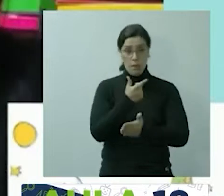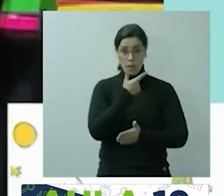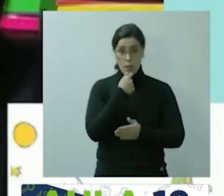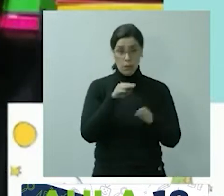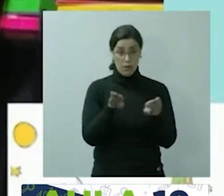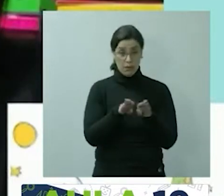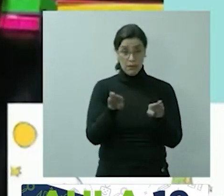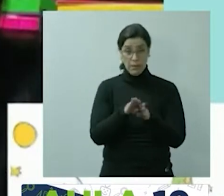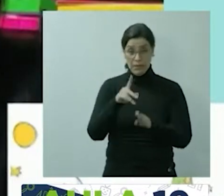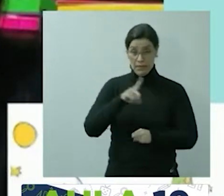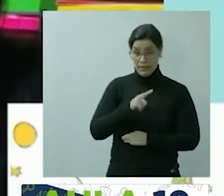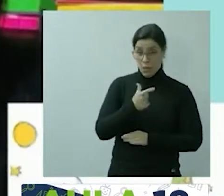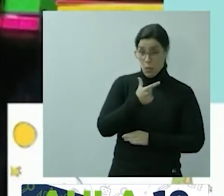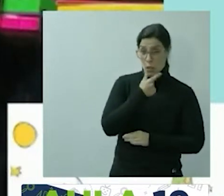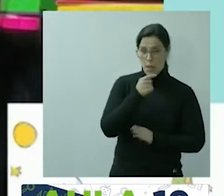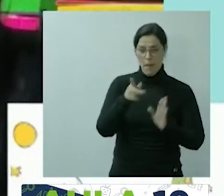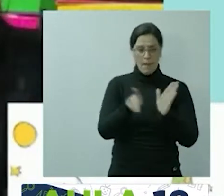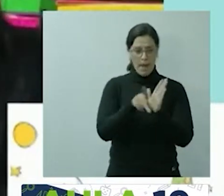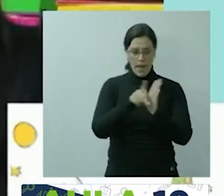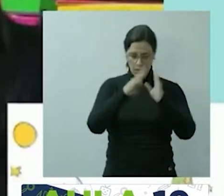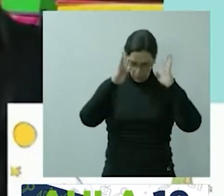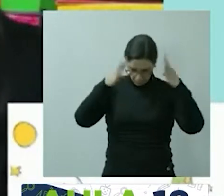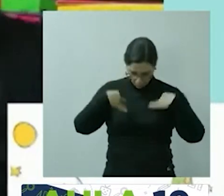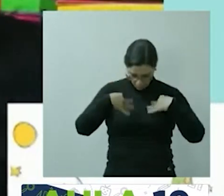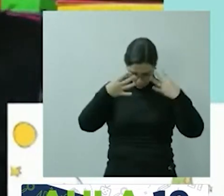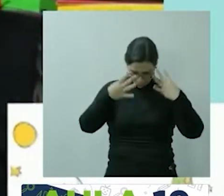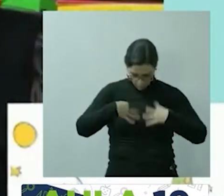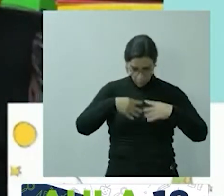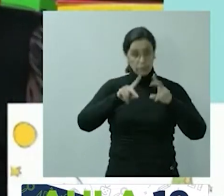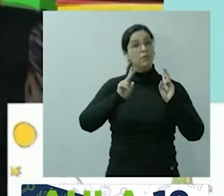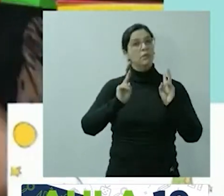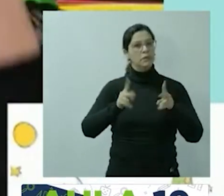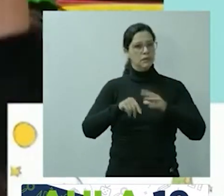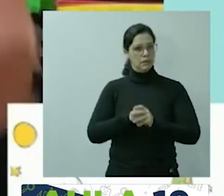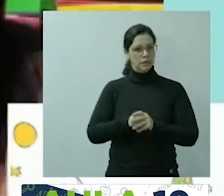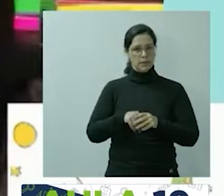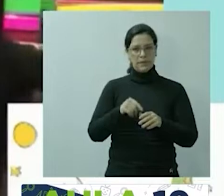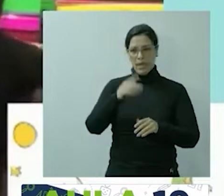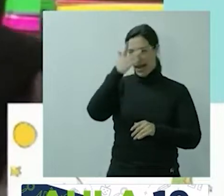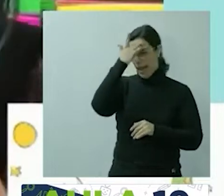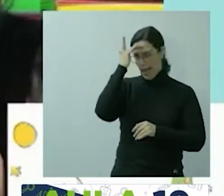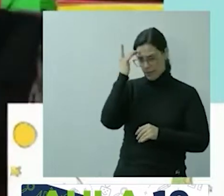e até se idolatrando. E toda vez que recebia uma